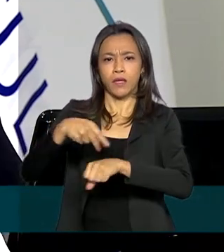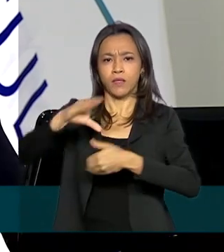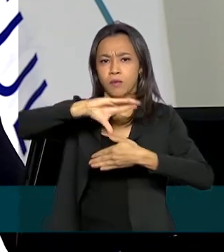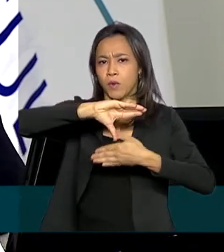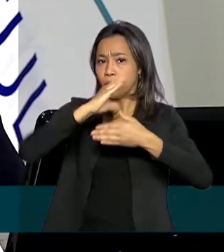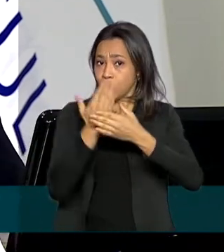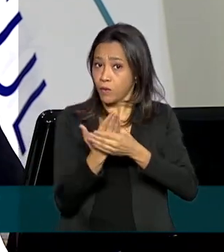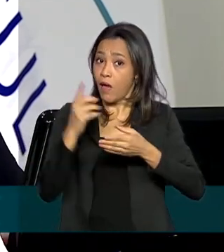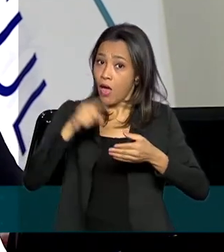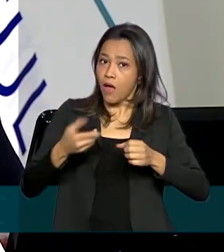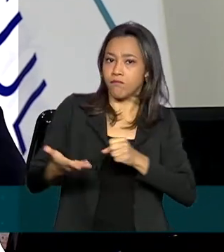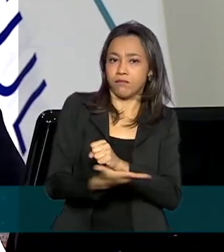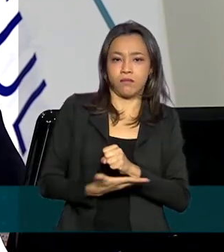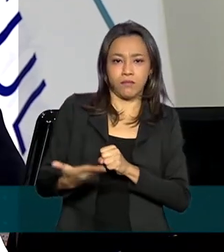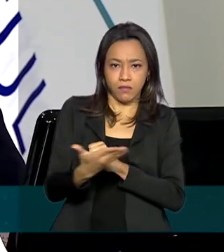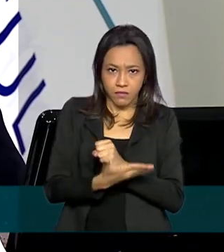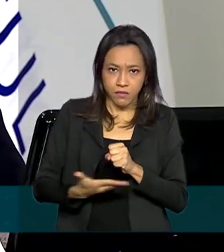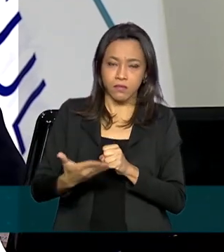estamos construindo.